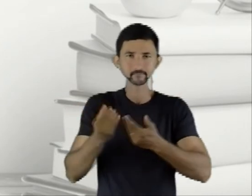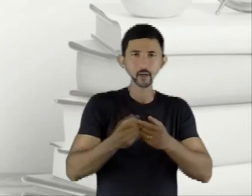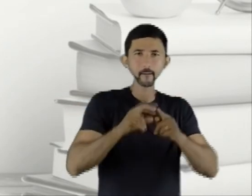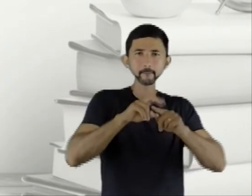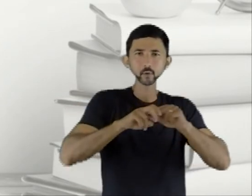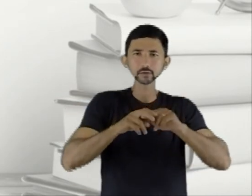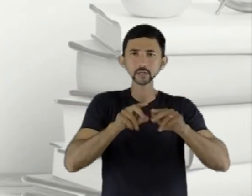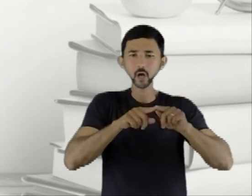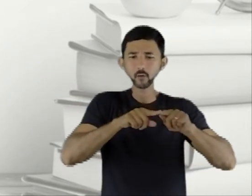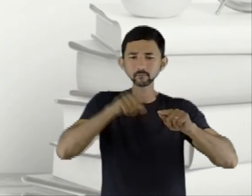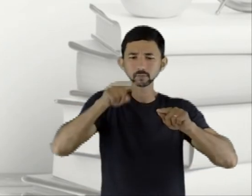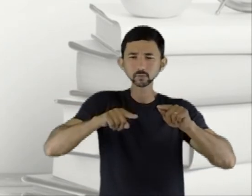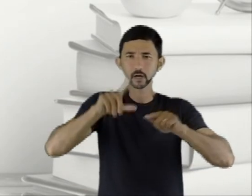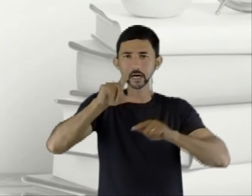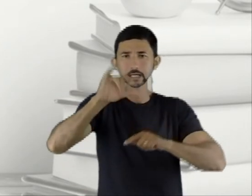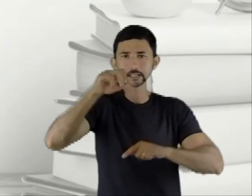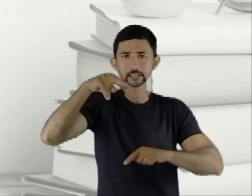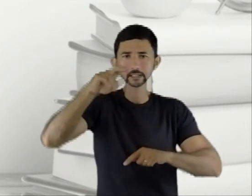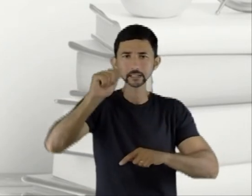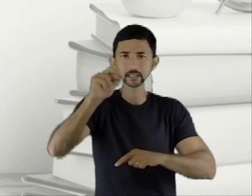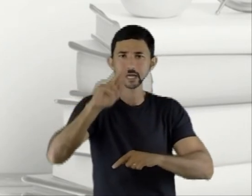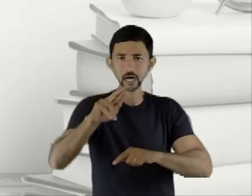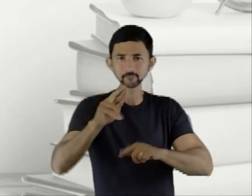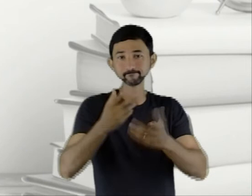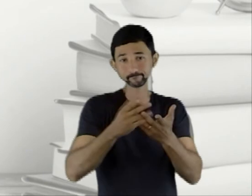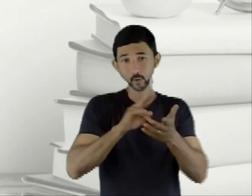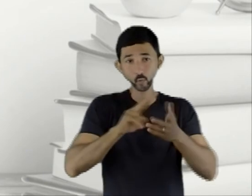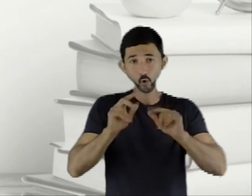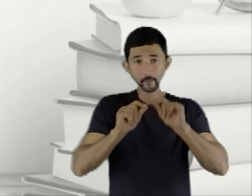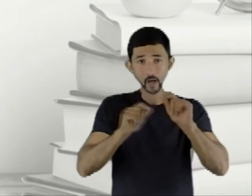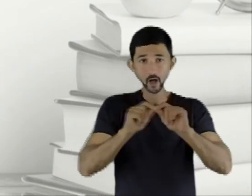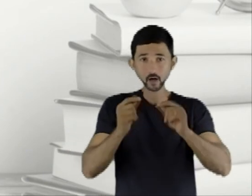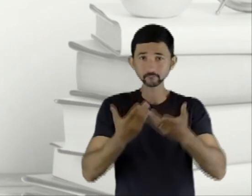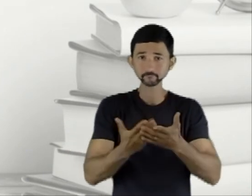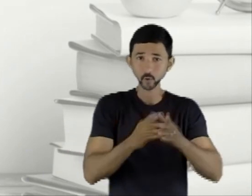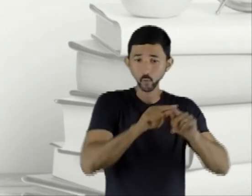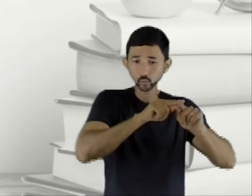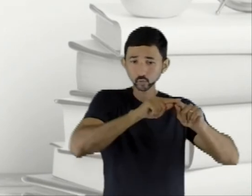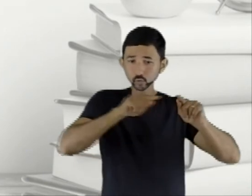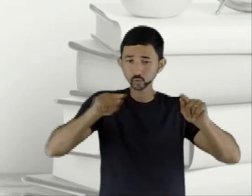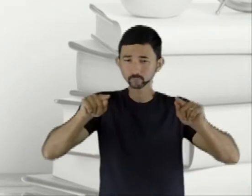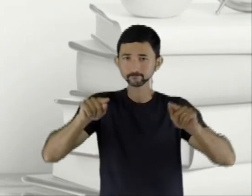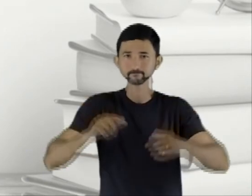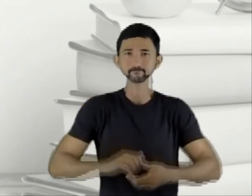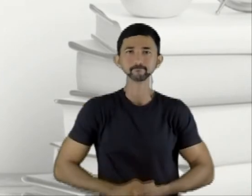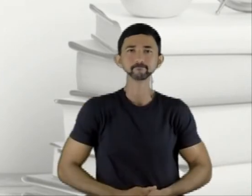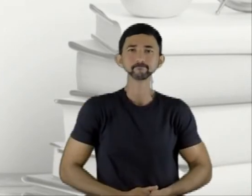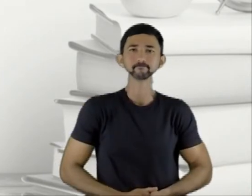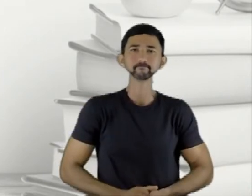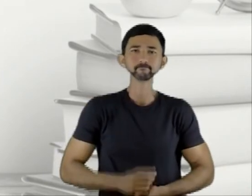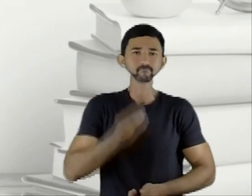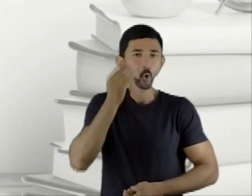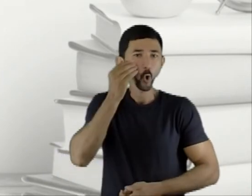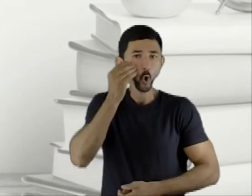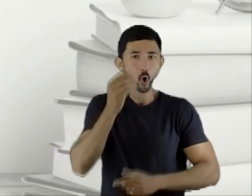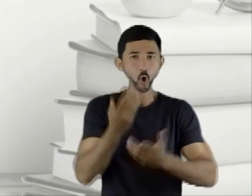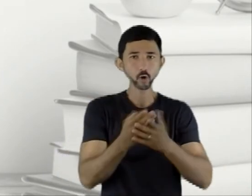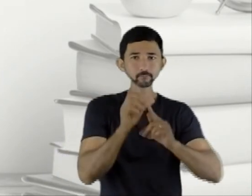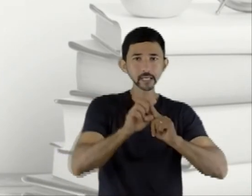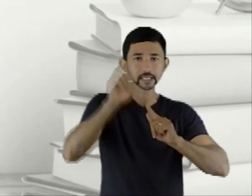colocado como linear, linha reta, dá essa ideia, né, de linha reta. Observando o